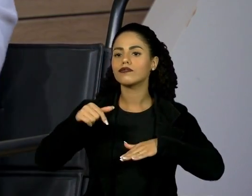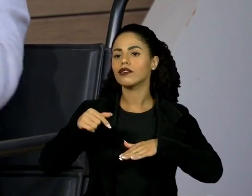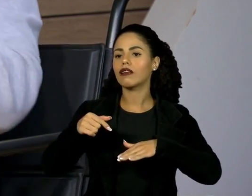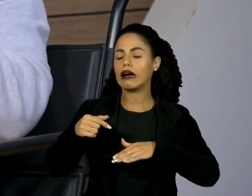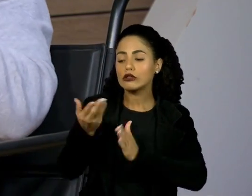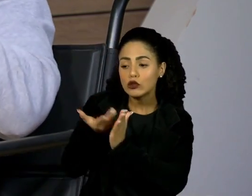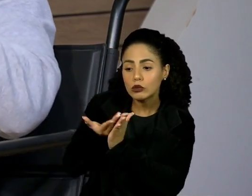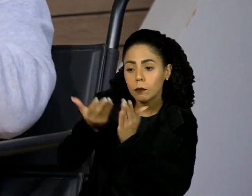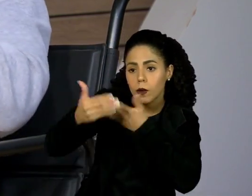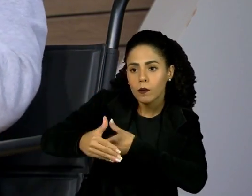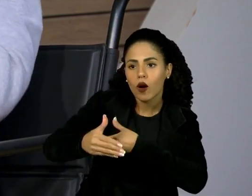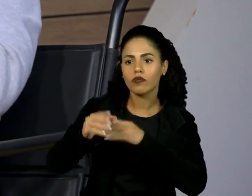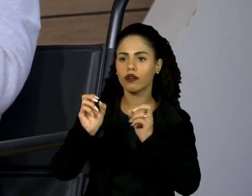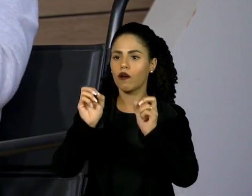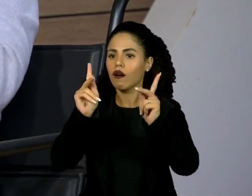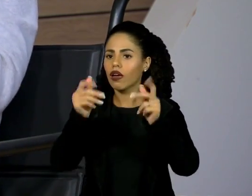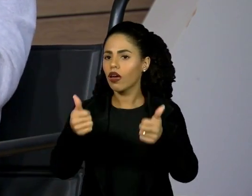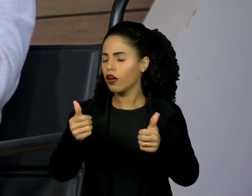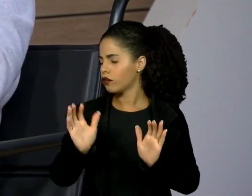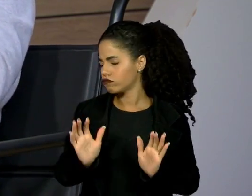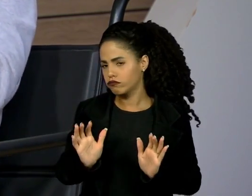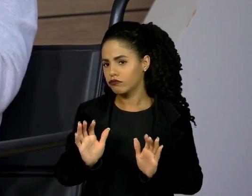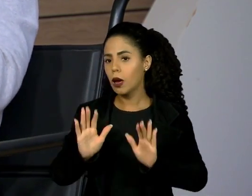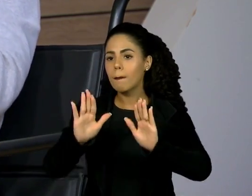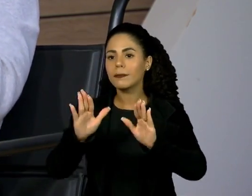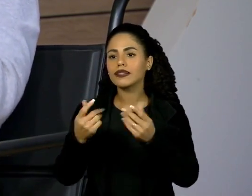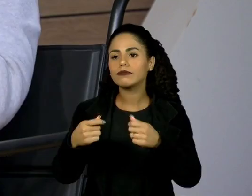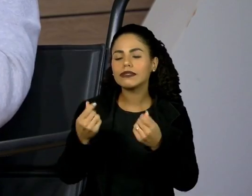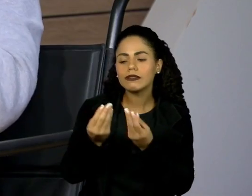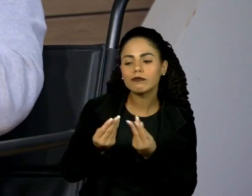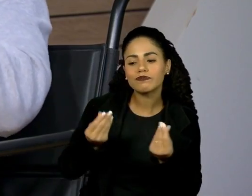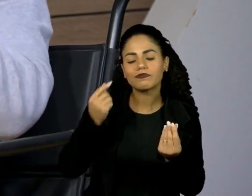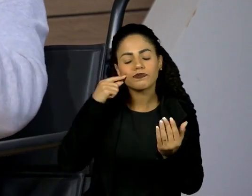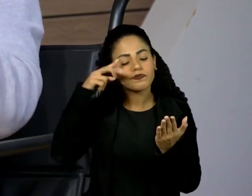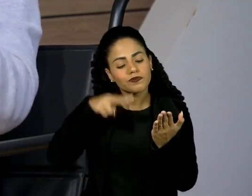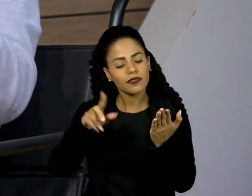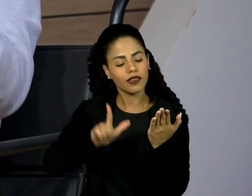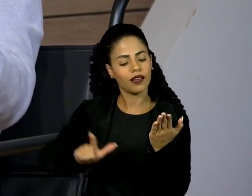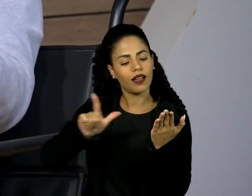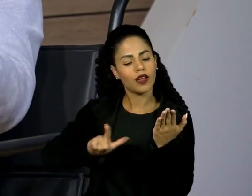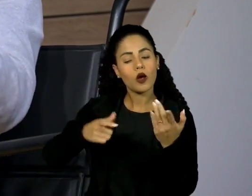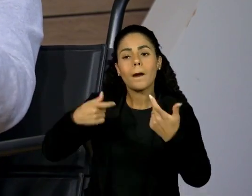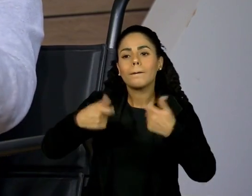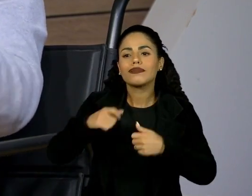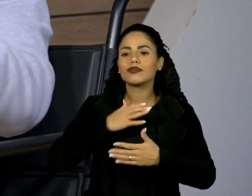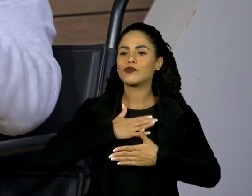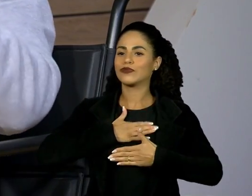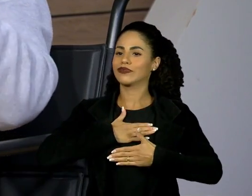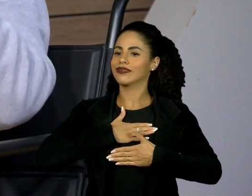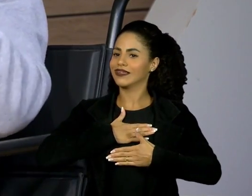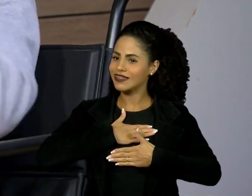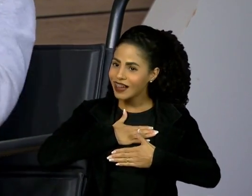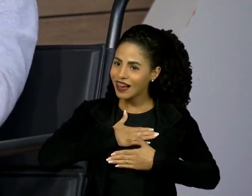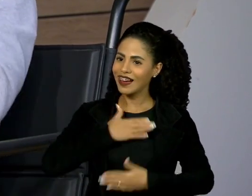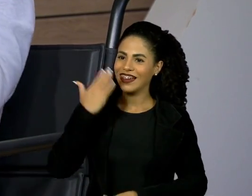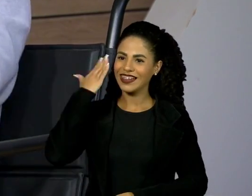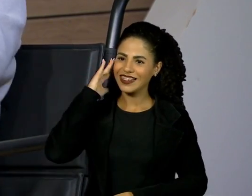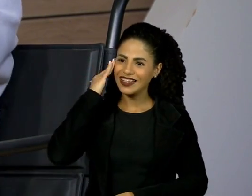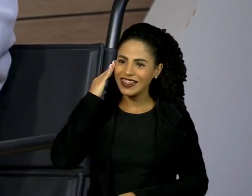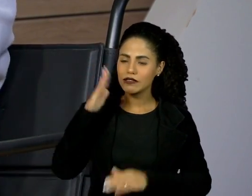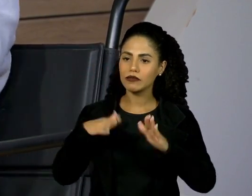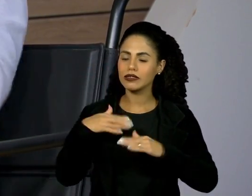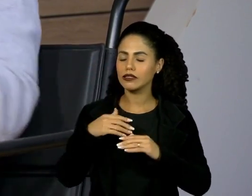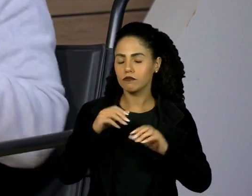prova. Então, se você não tem essa sutileza de demonstrar que a literatura pode ser um hábito prazeroso, o jovem sai de lá um